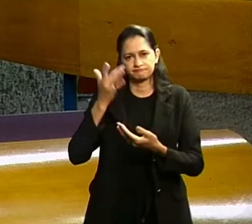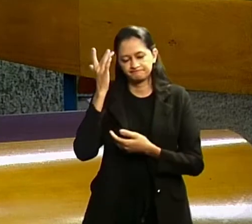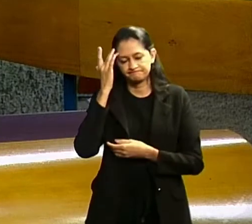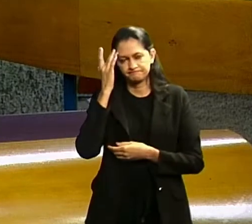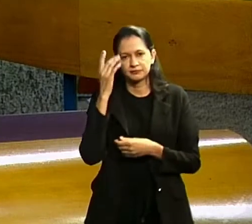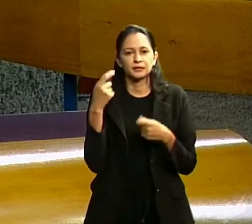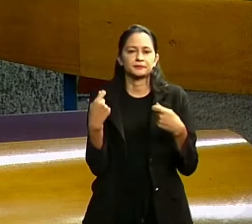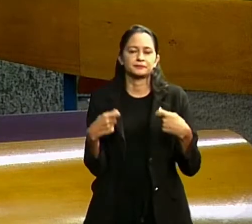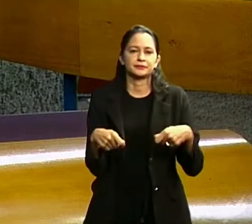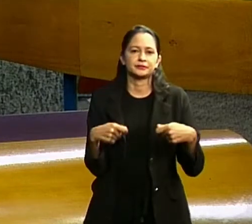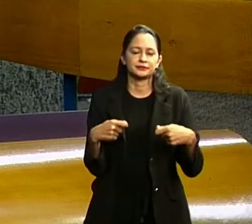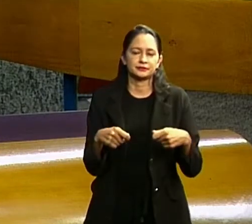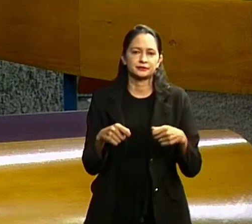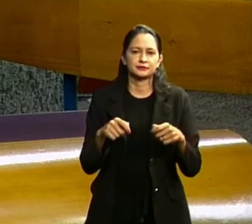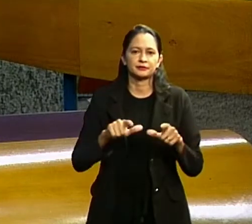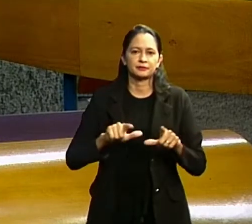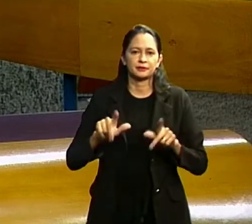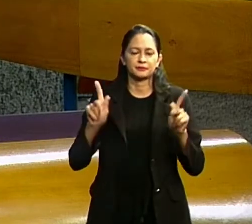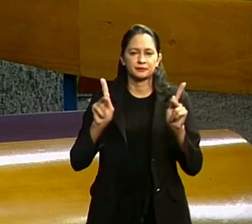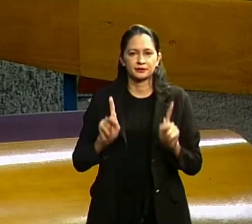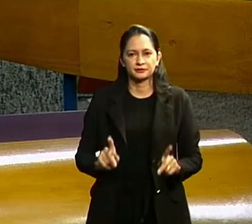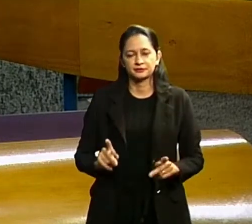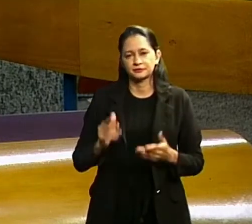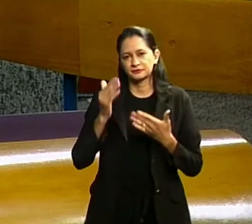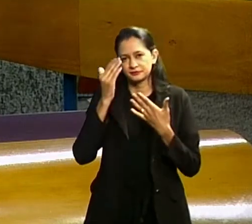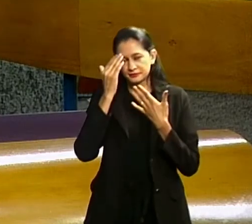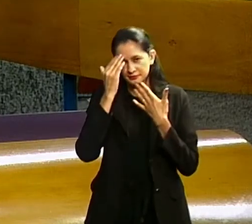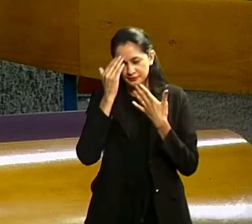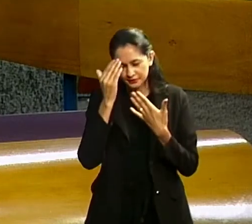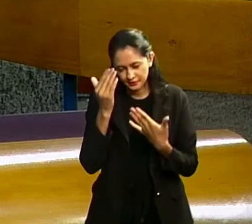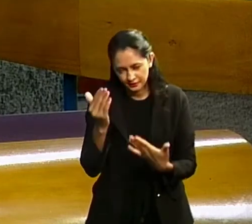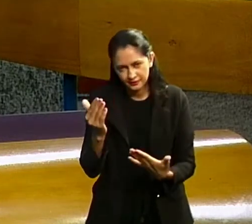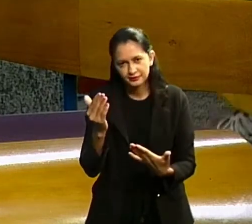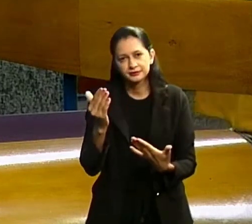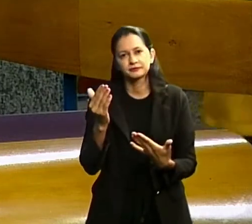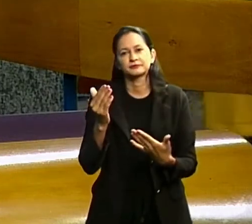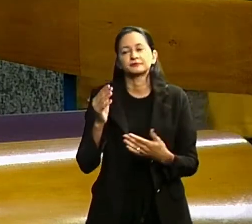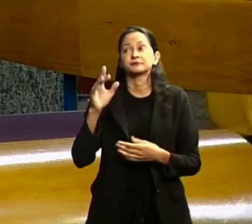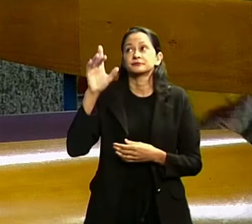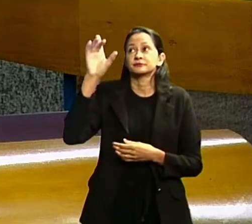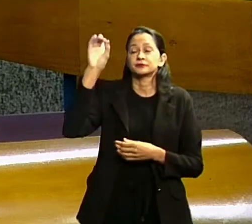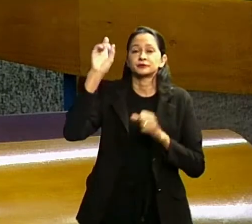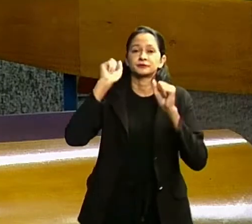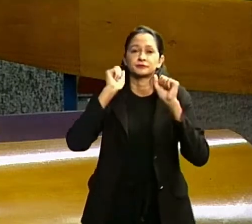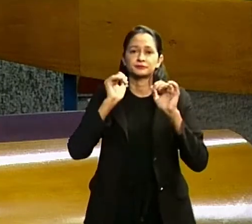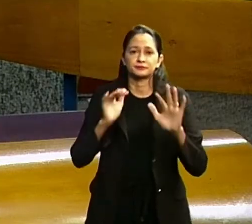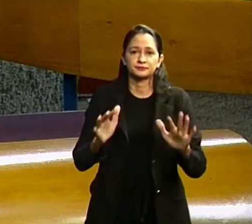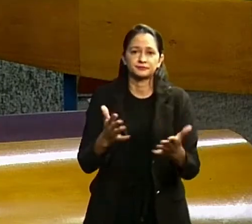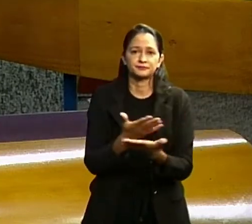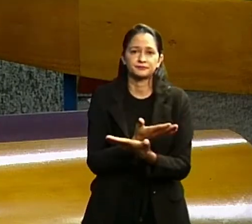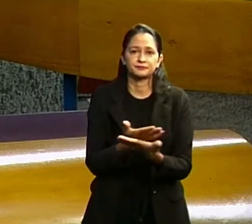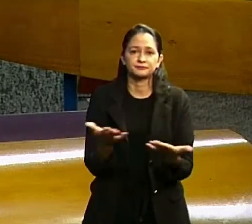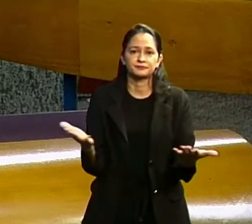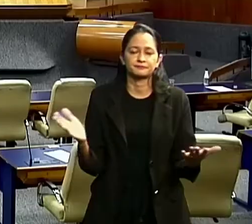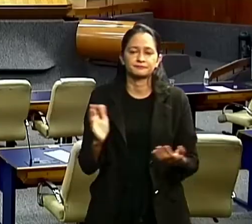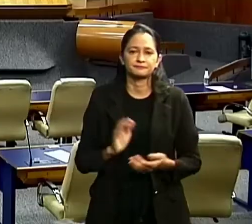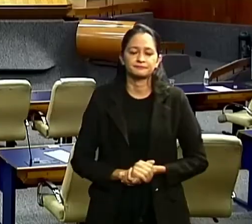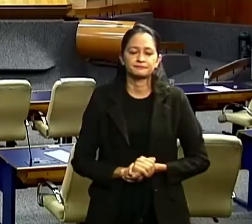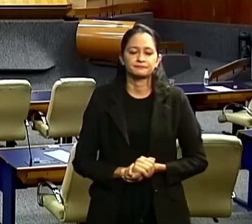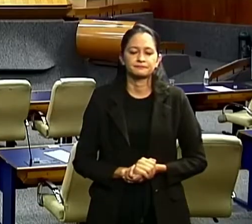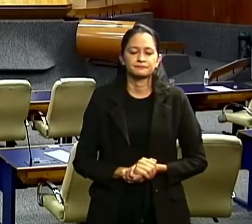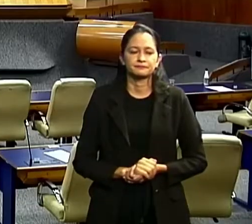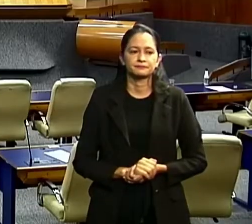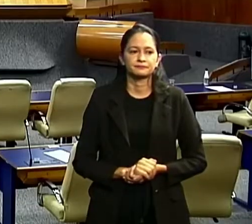precisamos para trabalhar em paz. Muito obrigada mesmo, de coração. Deus abençoe a todos.